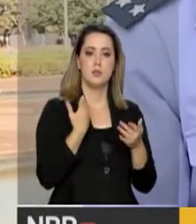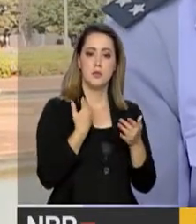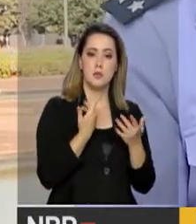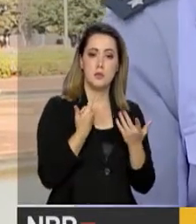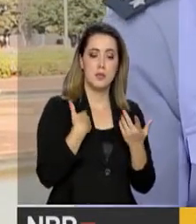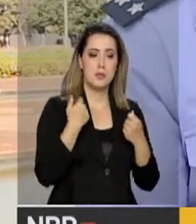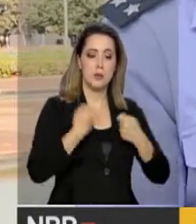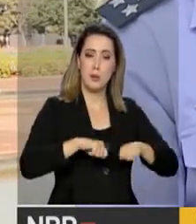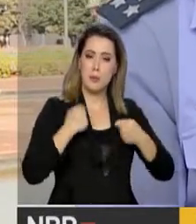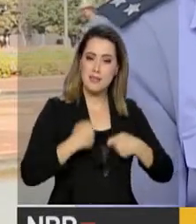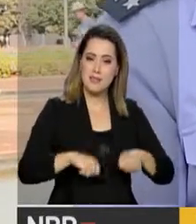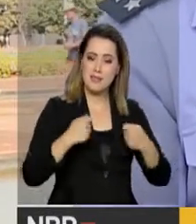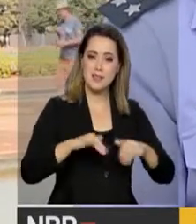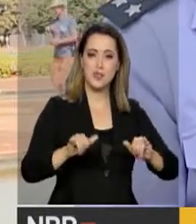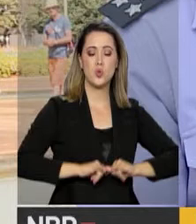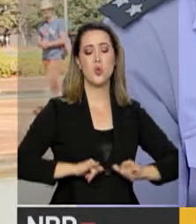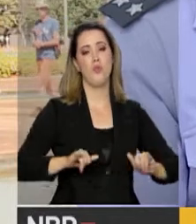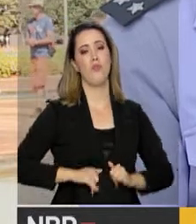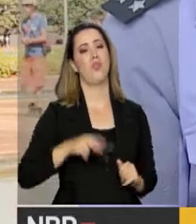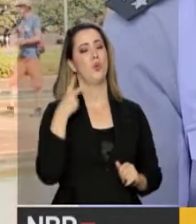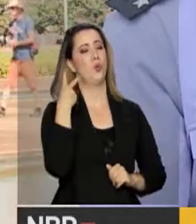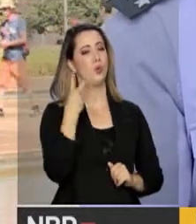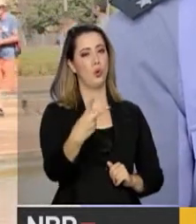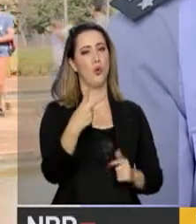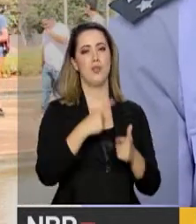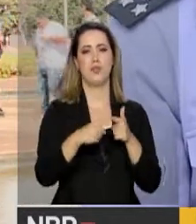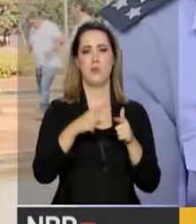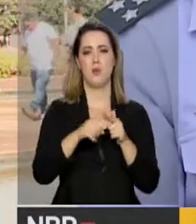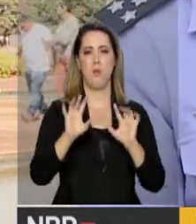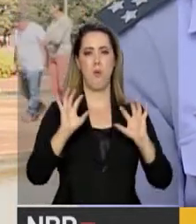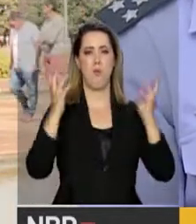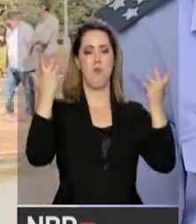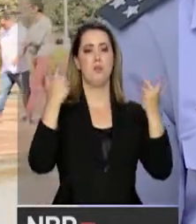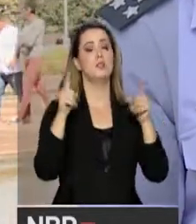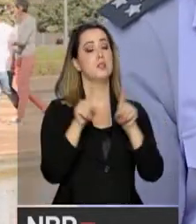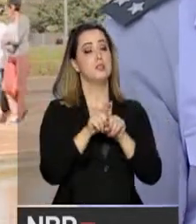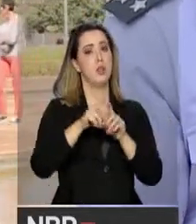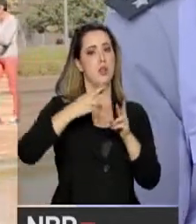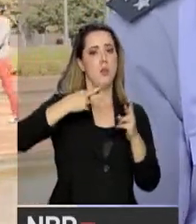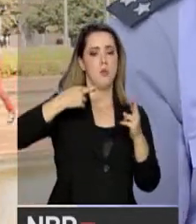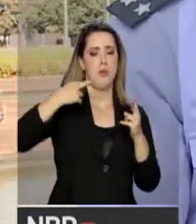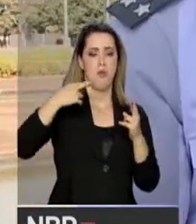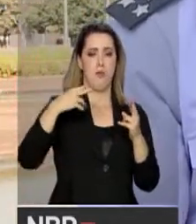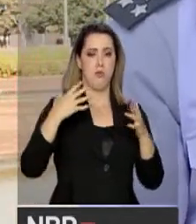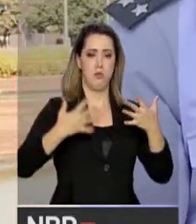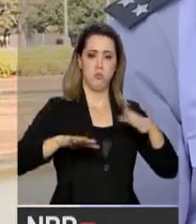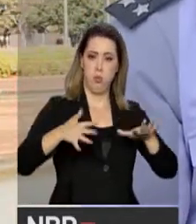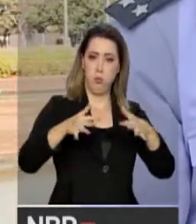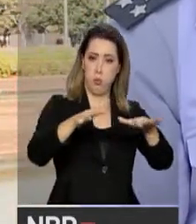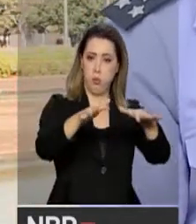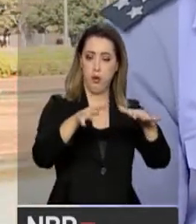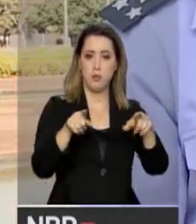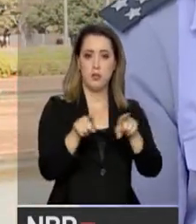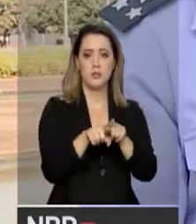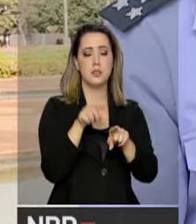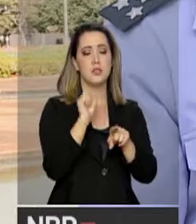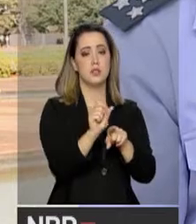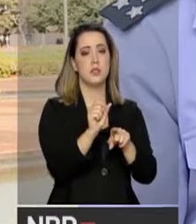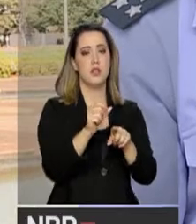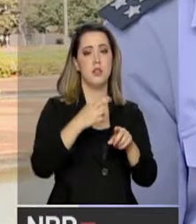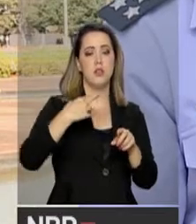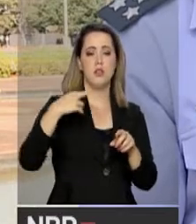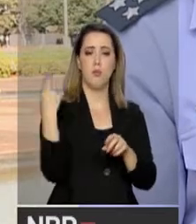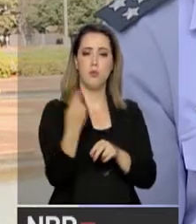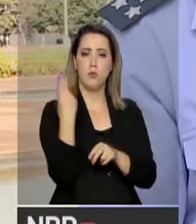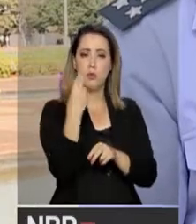desassistida, carente, que sofreu dois graves acidentes, terremoto e furacão. E essas ações no Haiti, principalmente, foram de grande